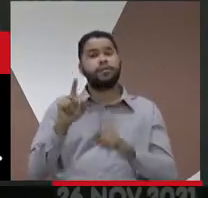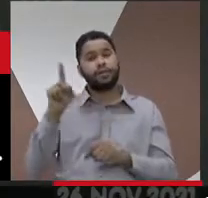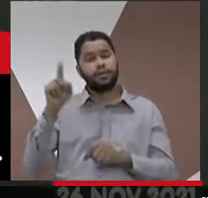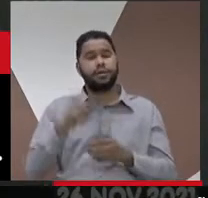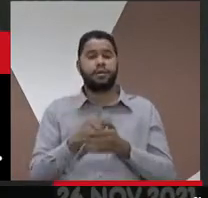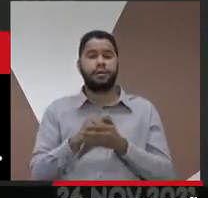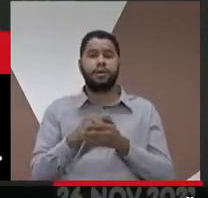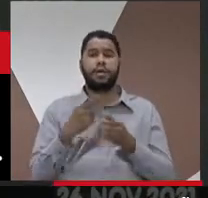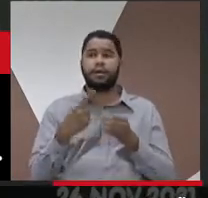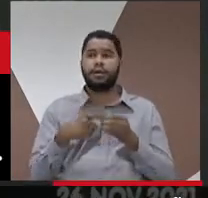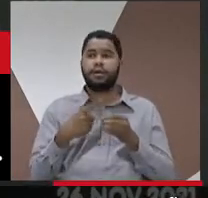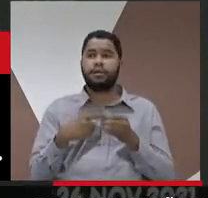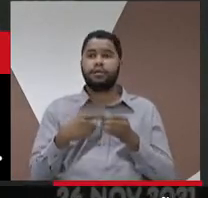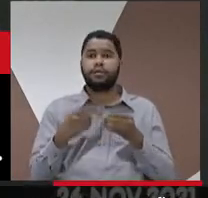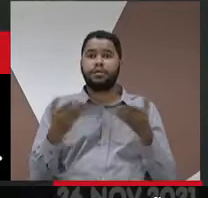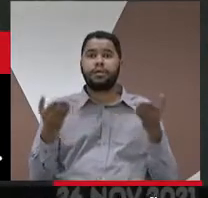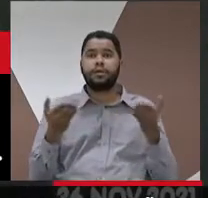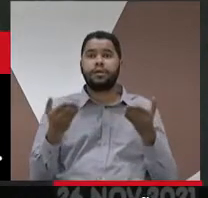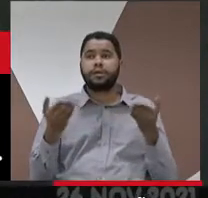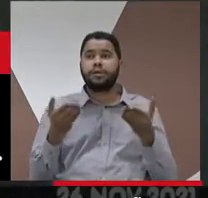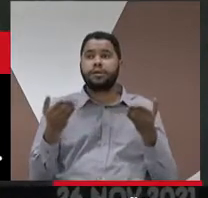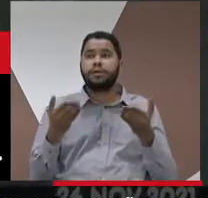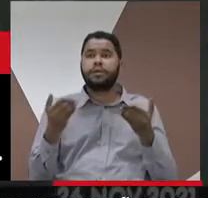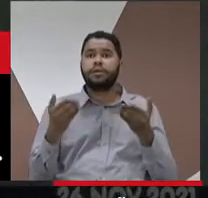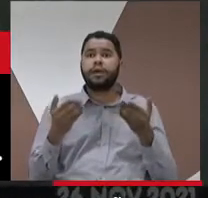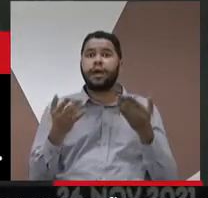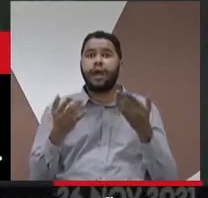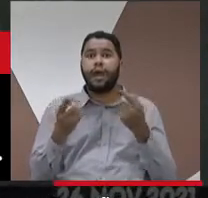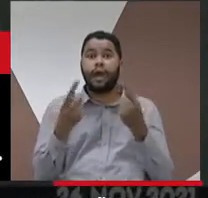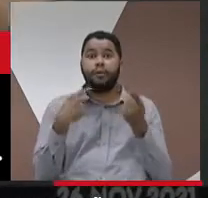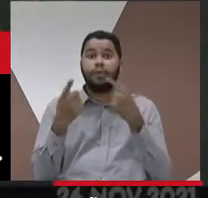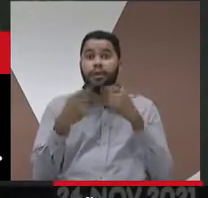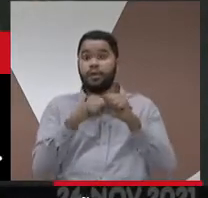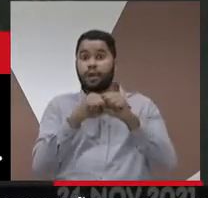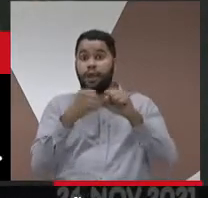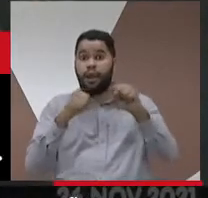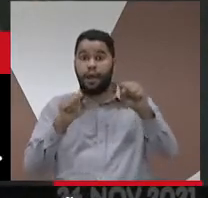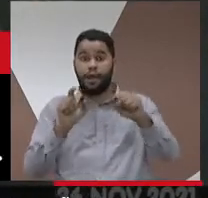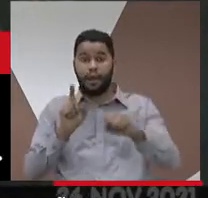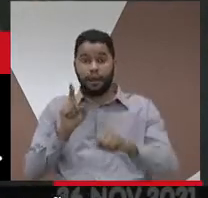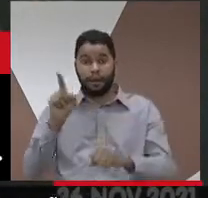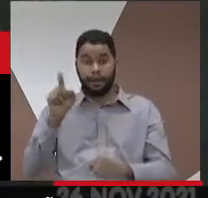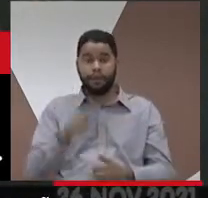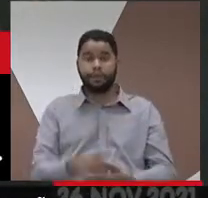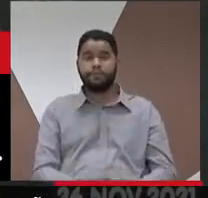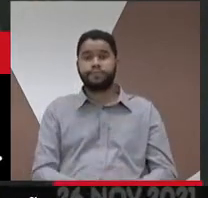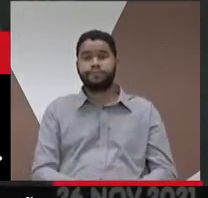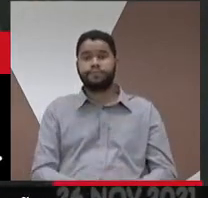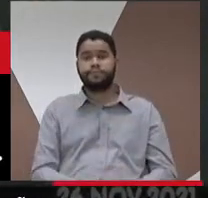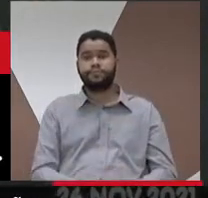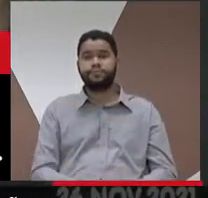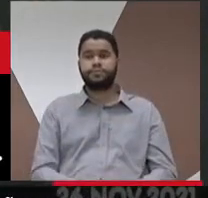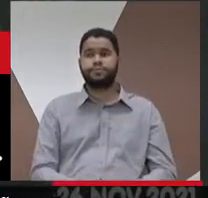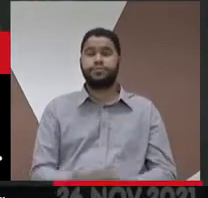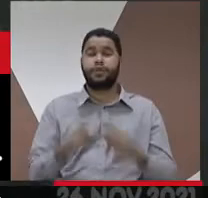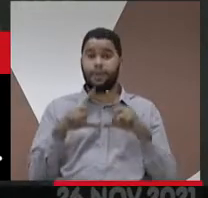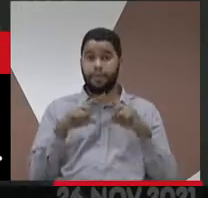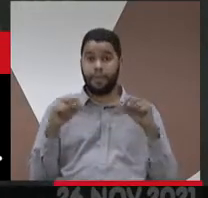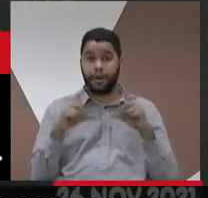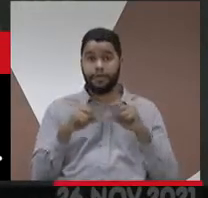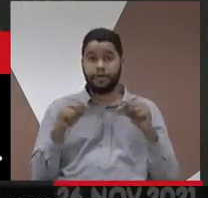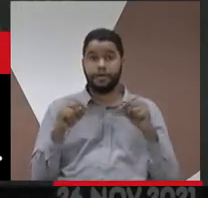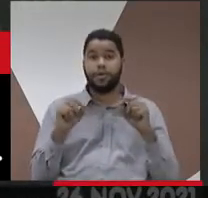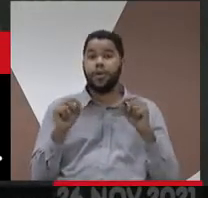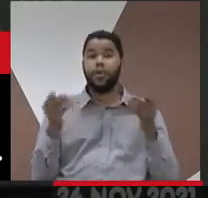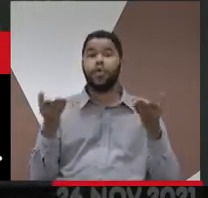as cidades satélites. As grandes avenidas, ligando o plano piloto com a cidade satélite de Brasília, o que é que